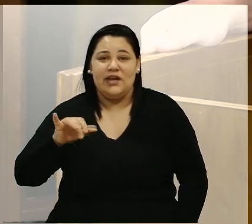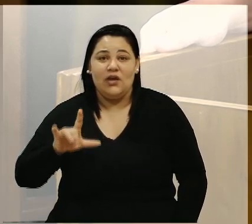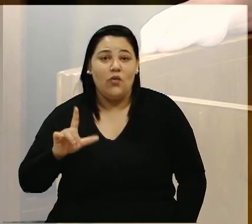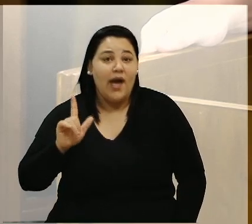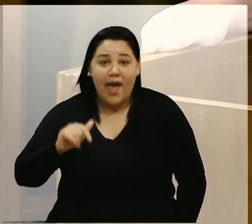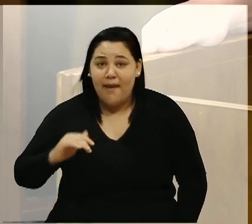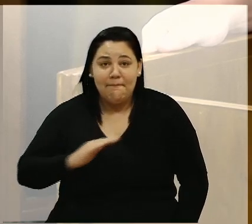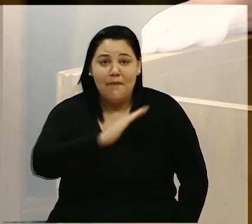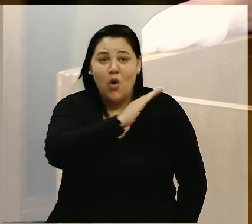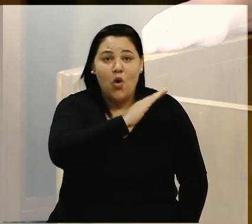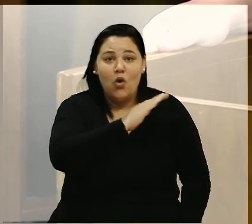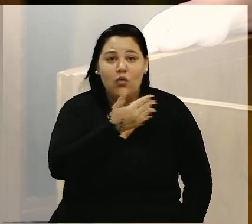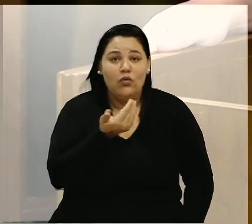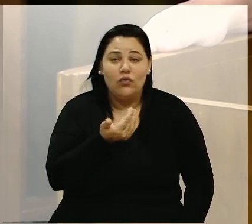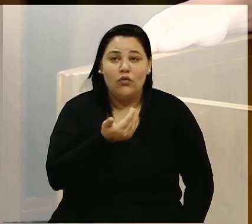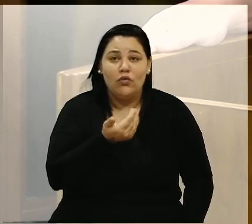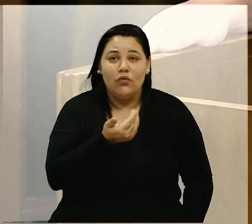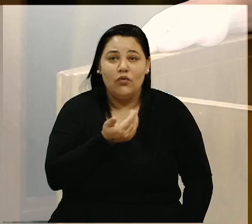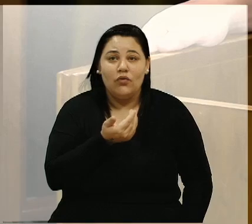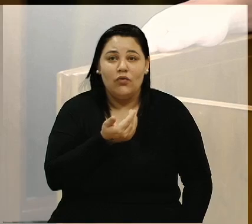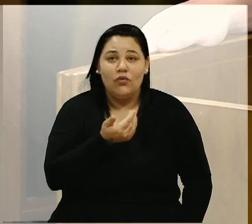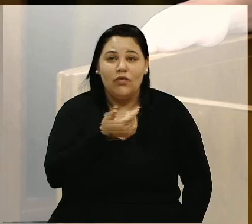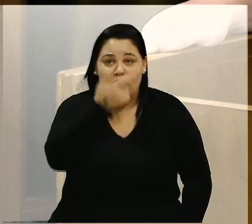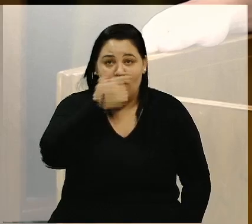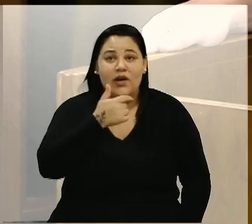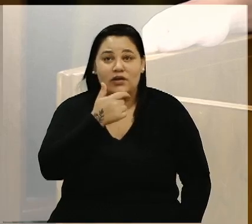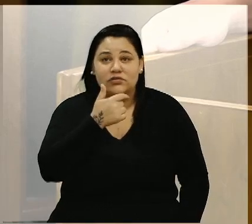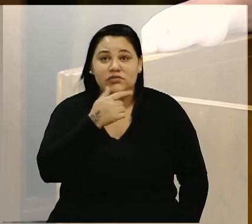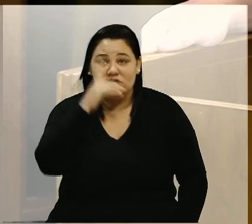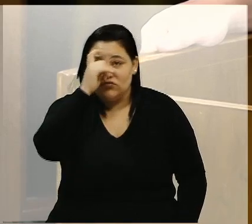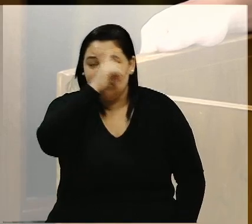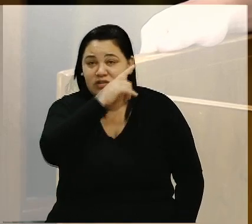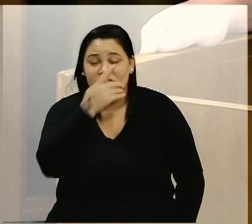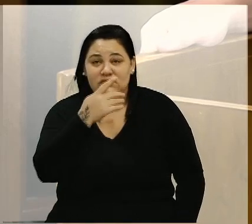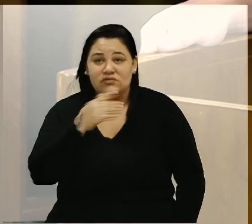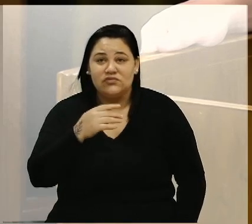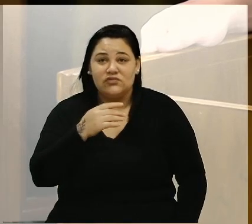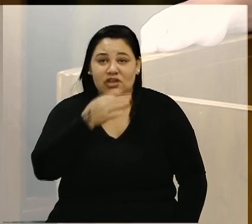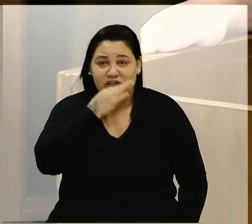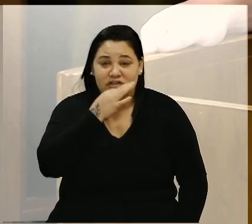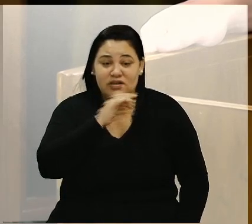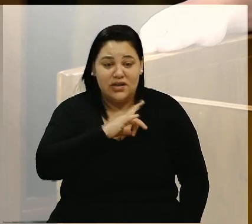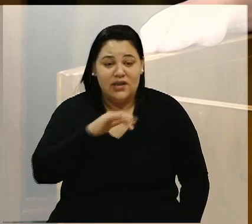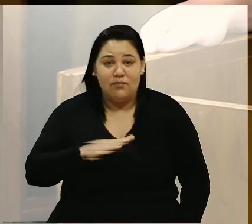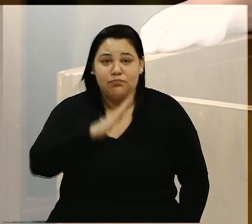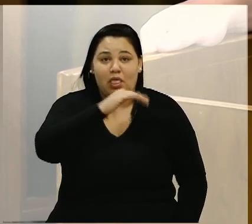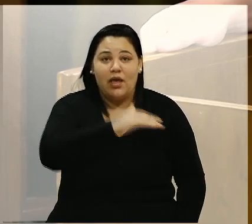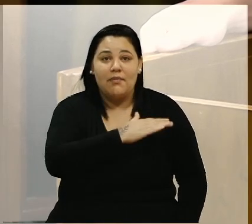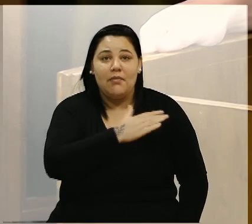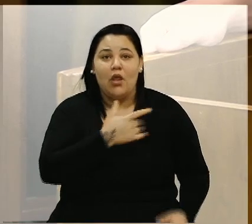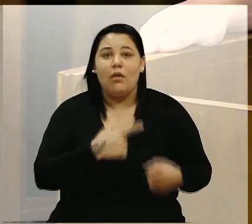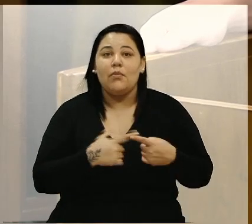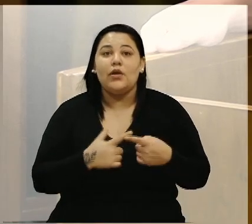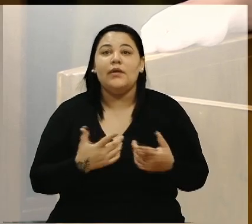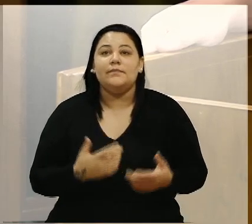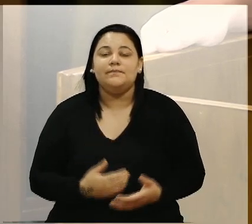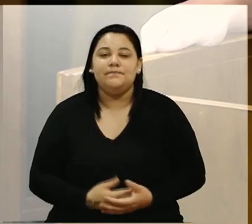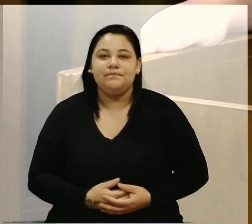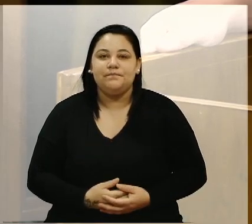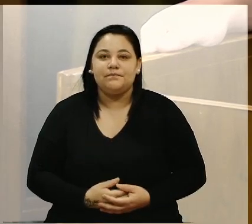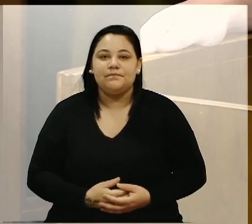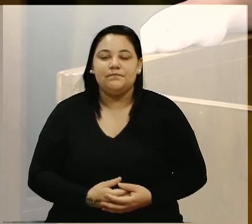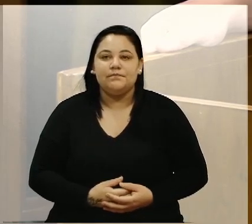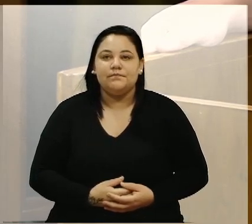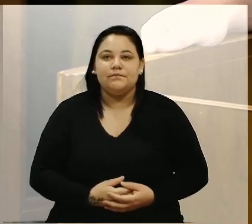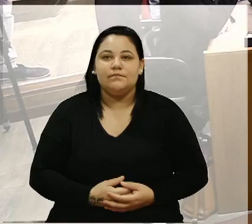subida. Uma das mais íngremes, acho que nós temos em Caxias, e está lá o quebra-mola. Por quê? Sua parte, vereadora